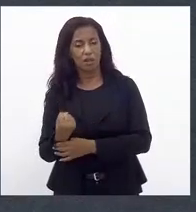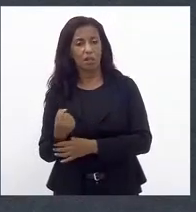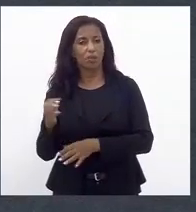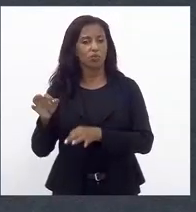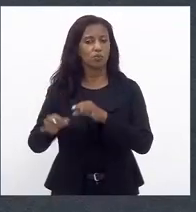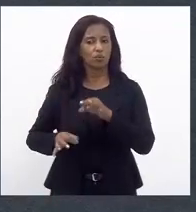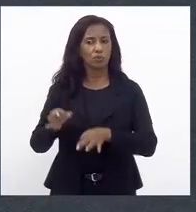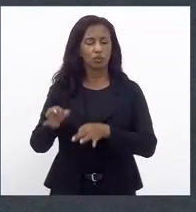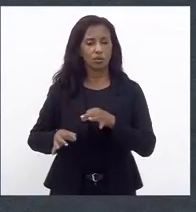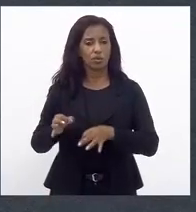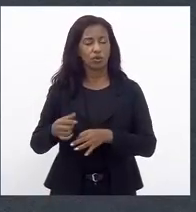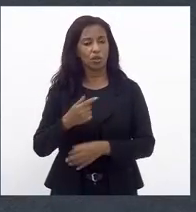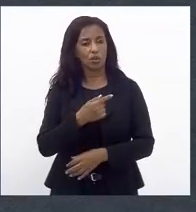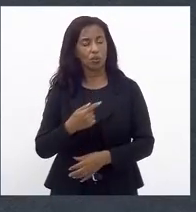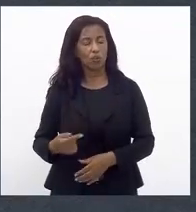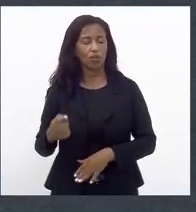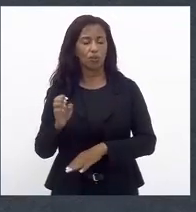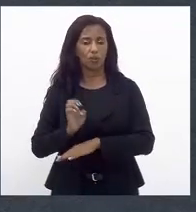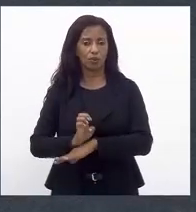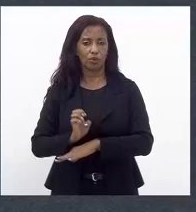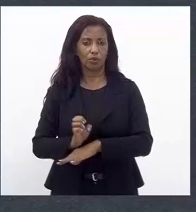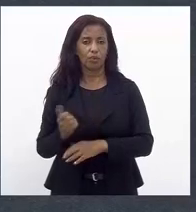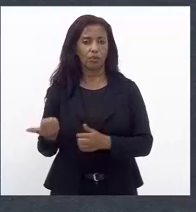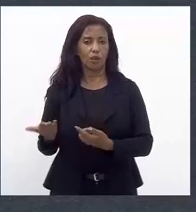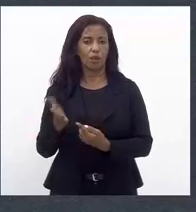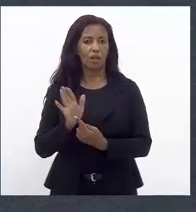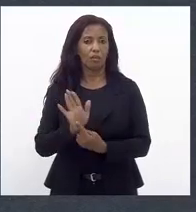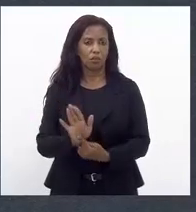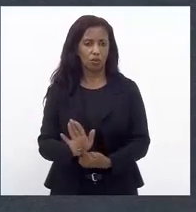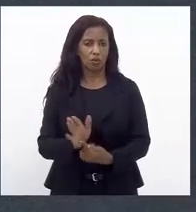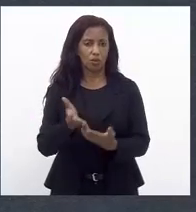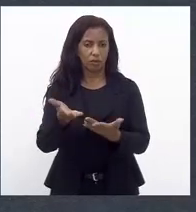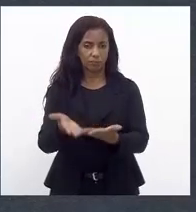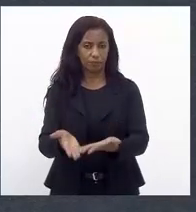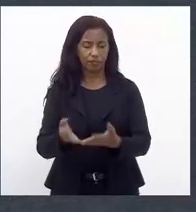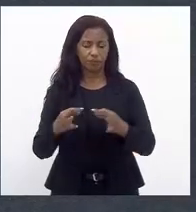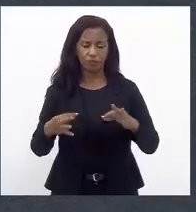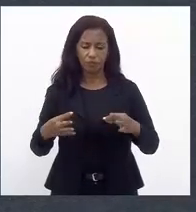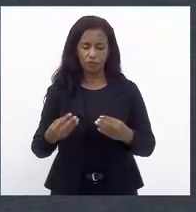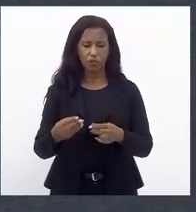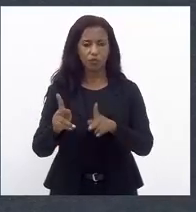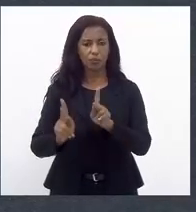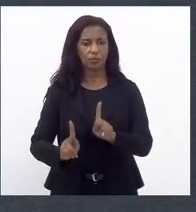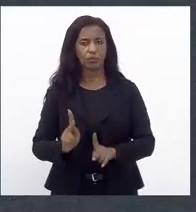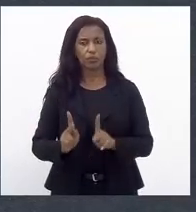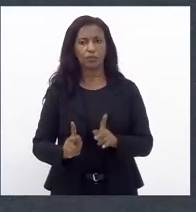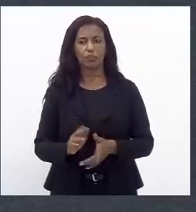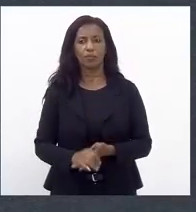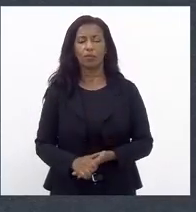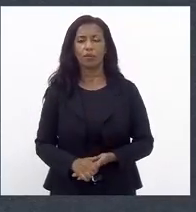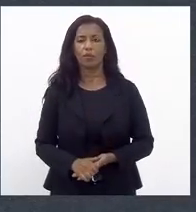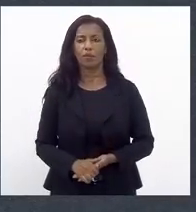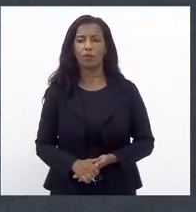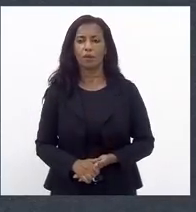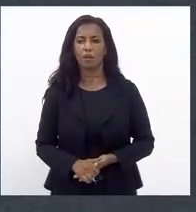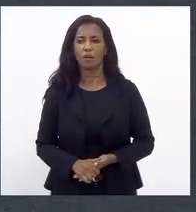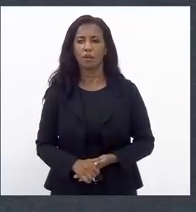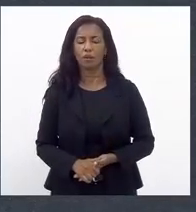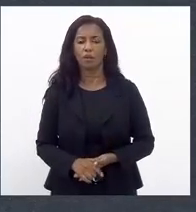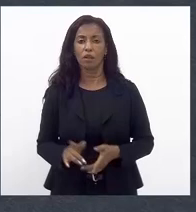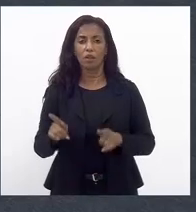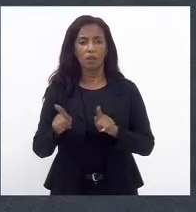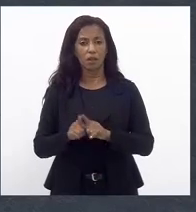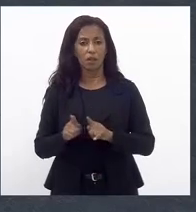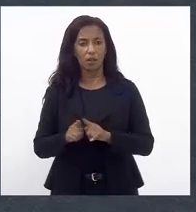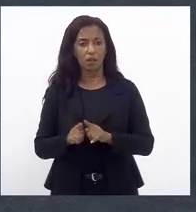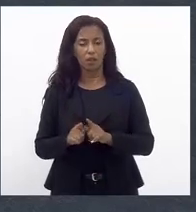jurídica que o governo do estado Está apresentando para toda a coletividade e uma outra questão que foi o